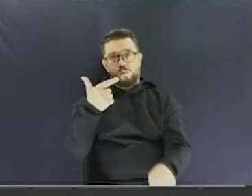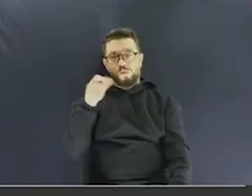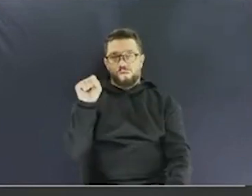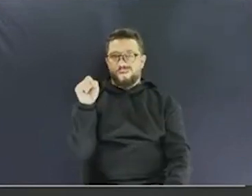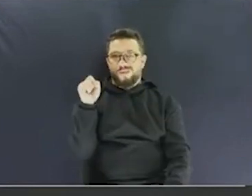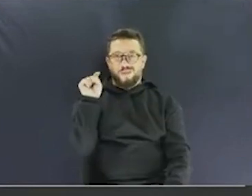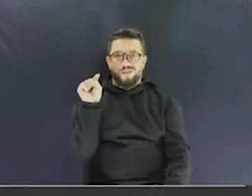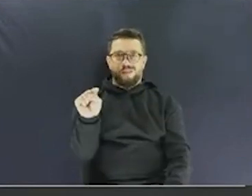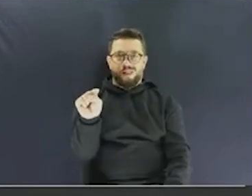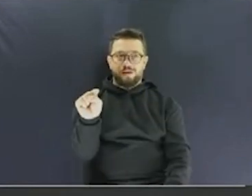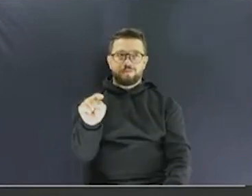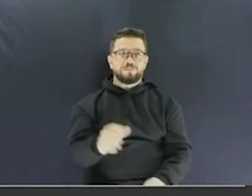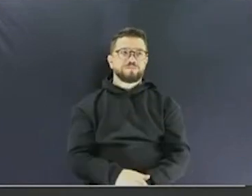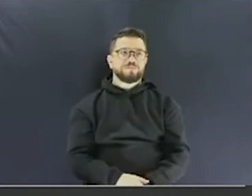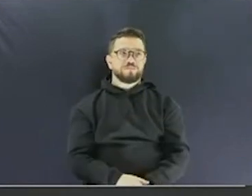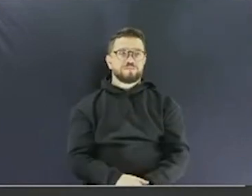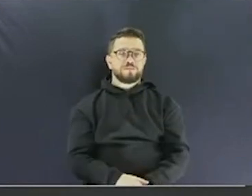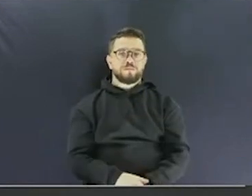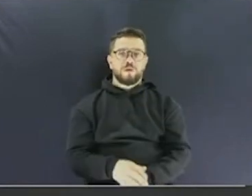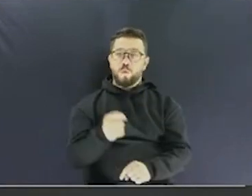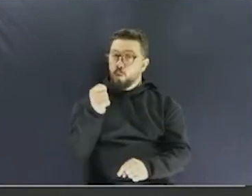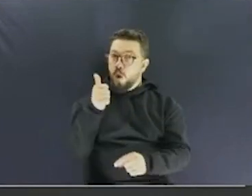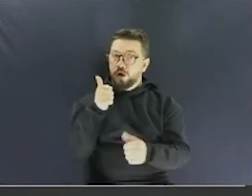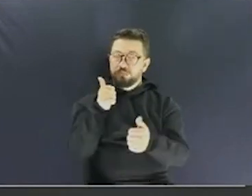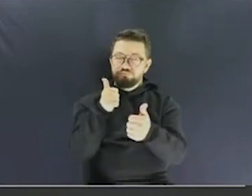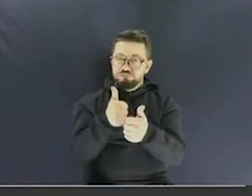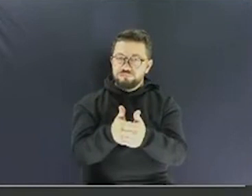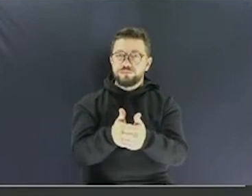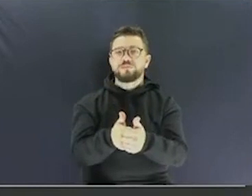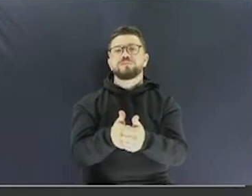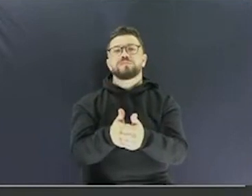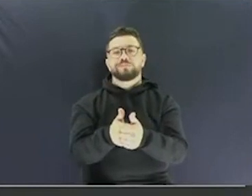28.395, chegamos próximo ali com 24.726,